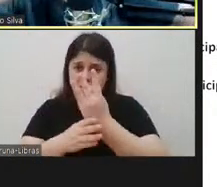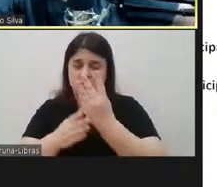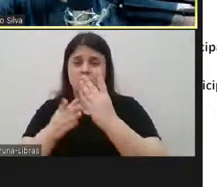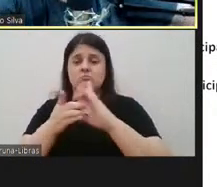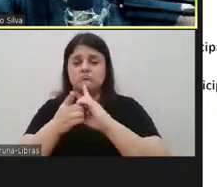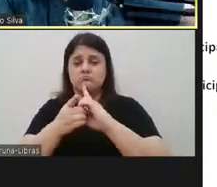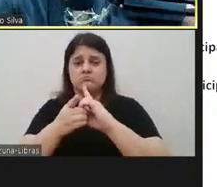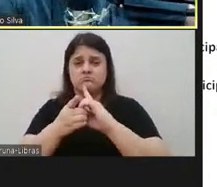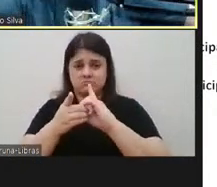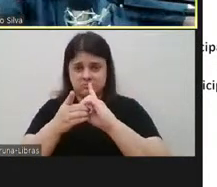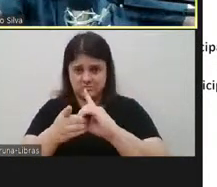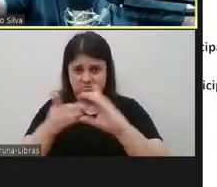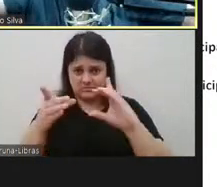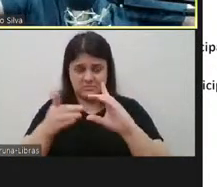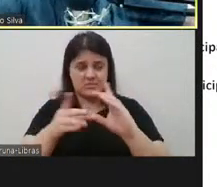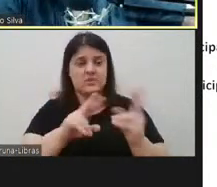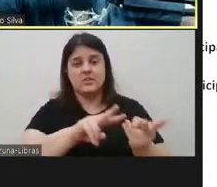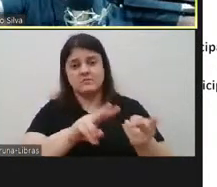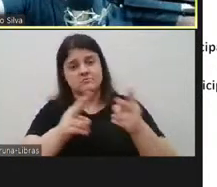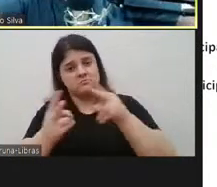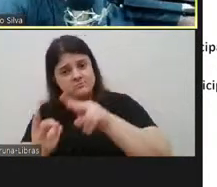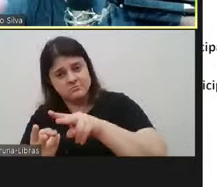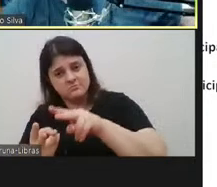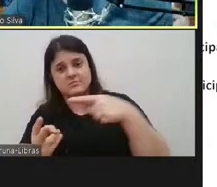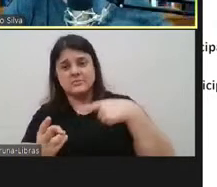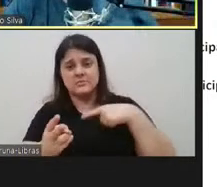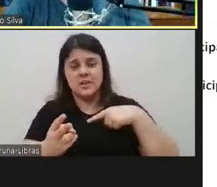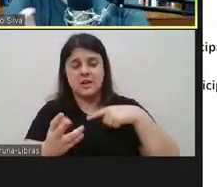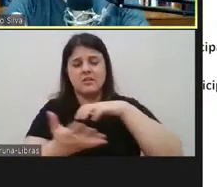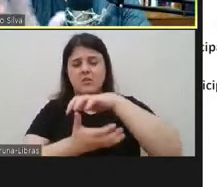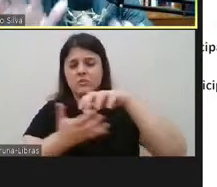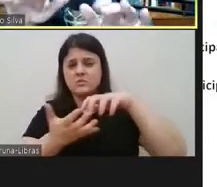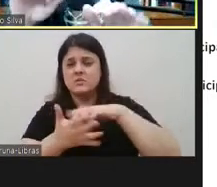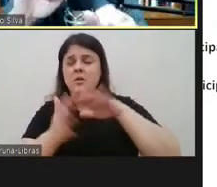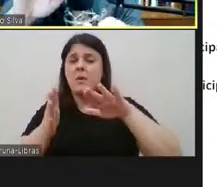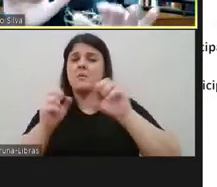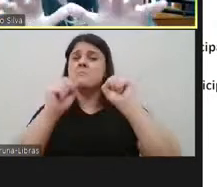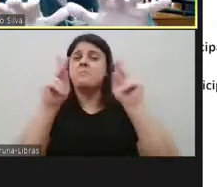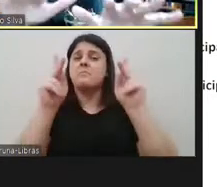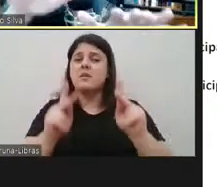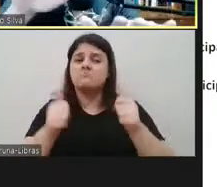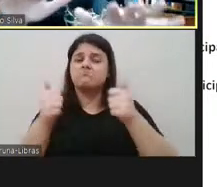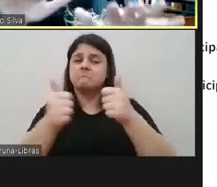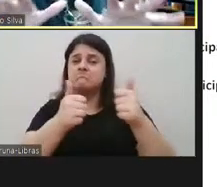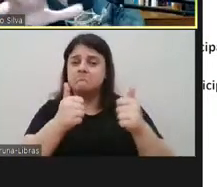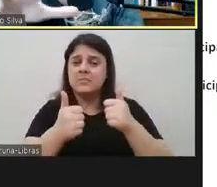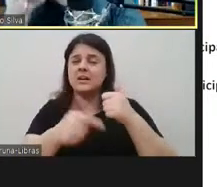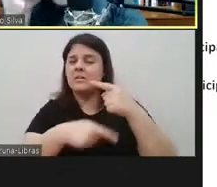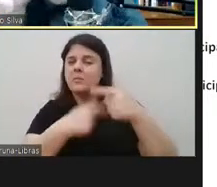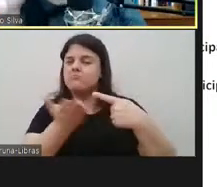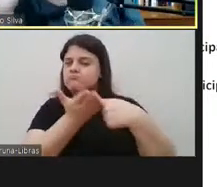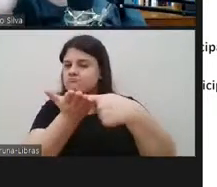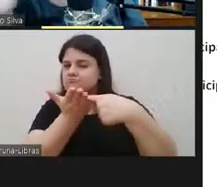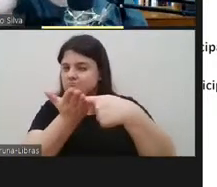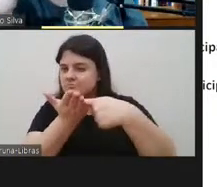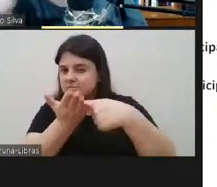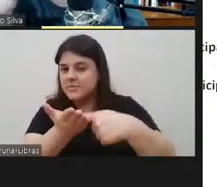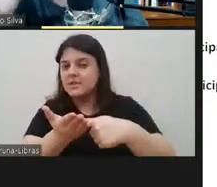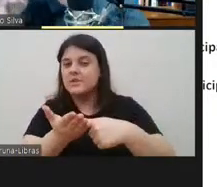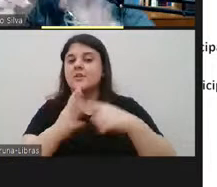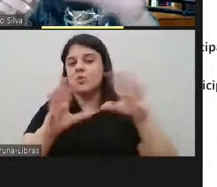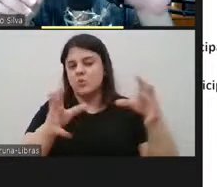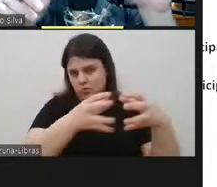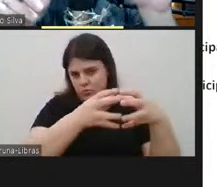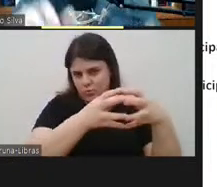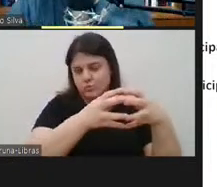essa transição Você teve essa mudança teve lá Revolução Gloriosa e revoluções inglesas e eu teve uma serva acordo entre parte dessa